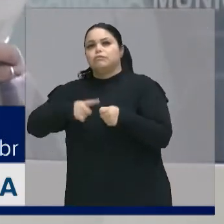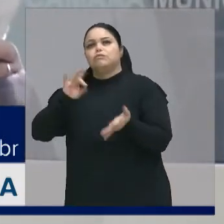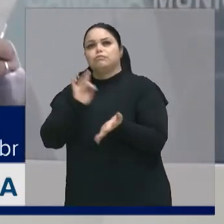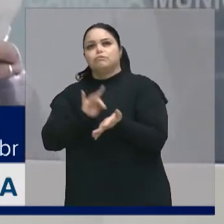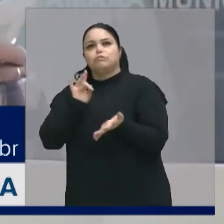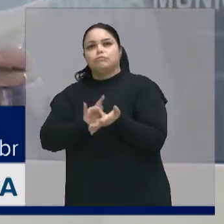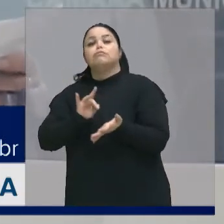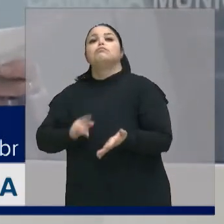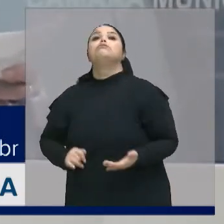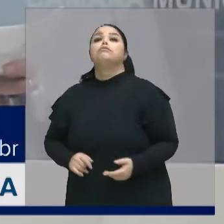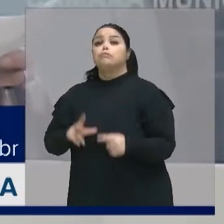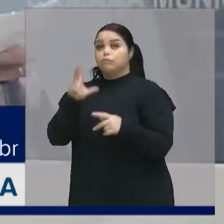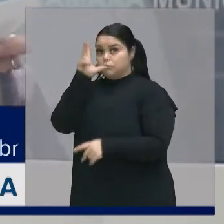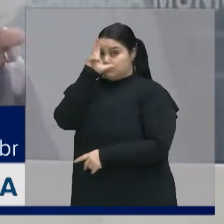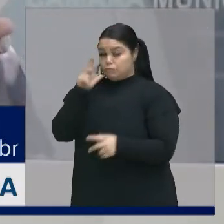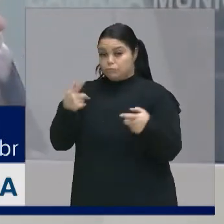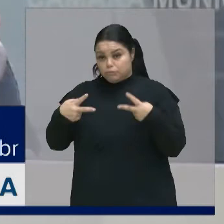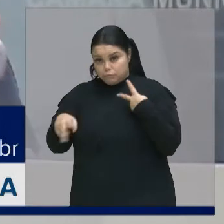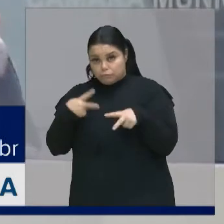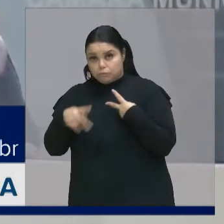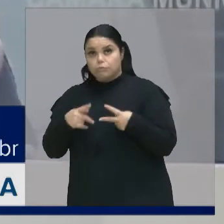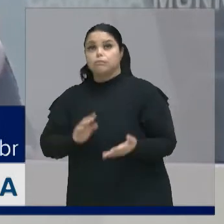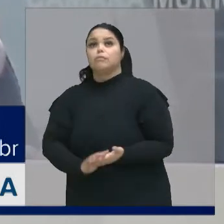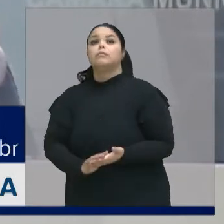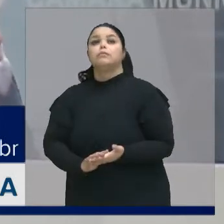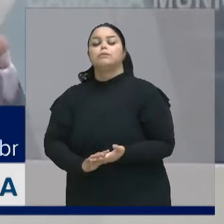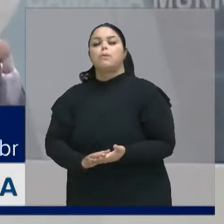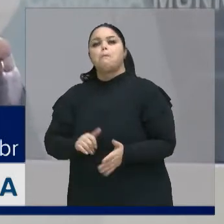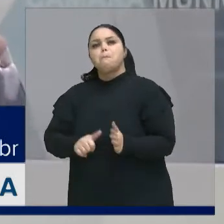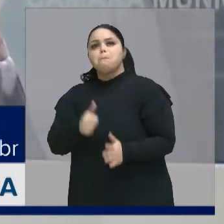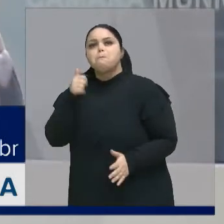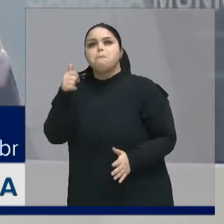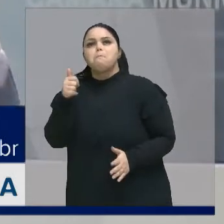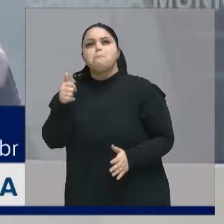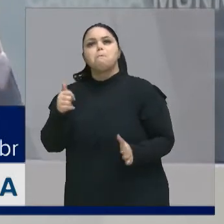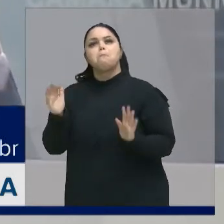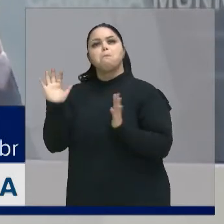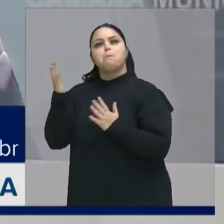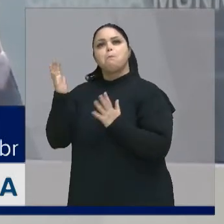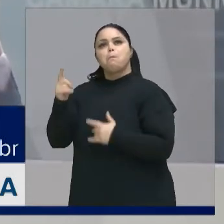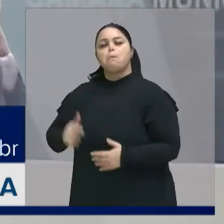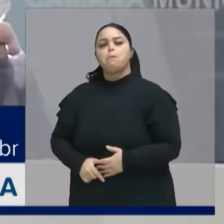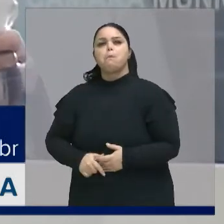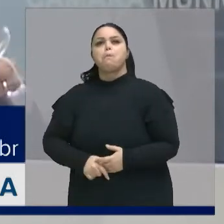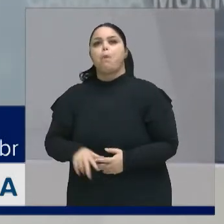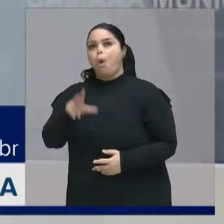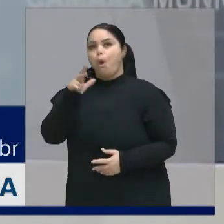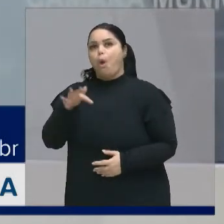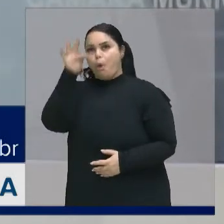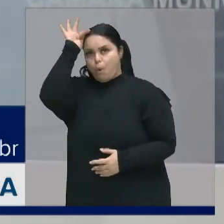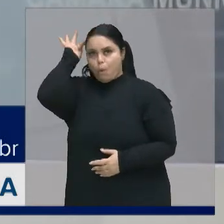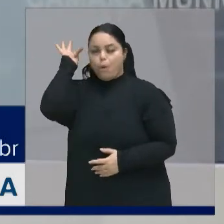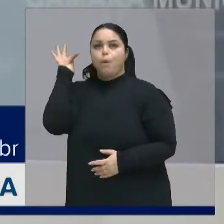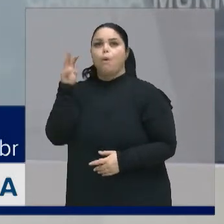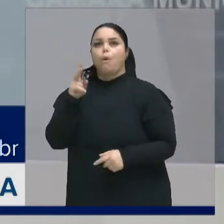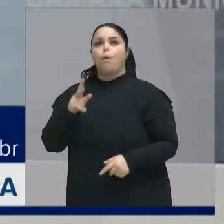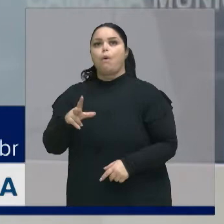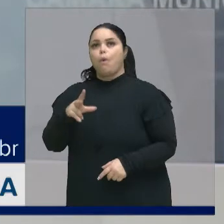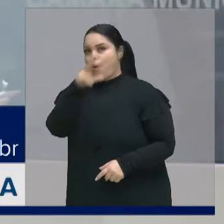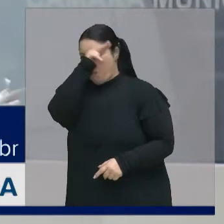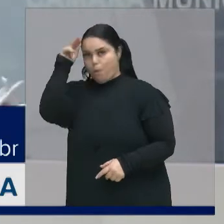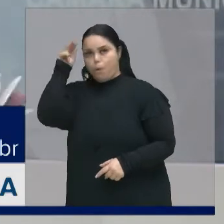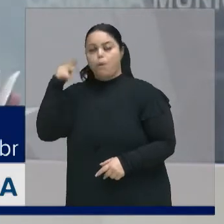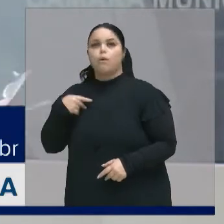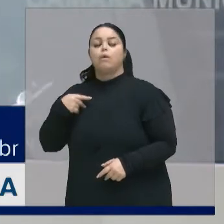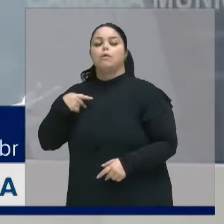realmente que está se fazendo em São José é uma coisa de primeiro mundo. Parabenizar o Felício também, porque todo mundo que